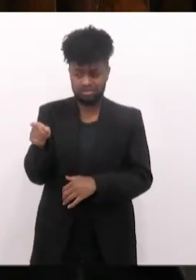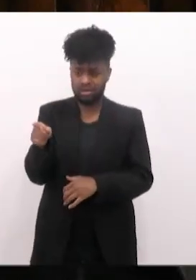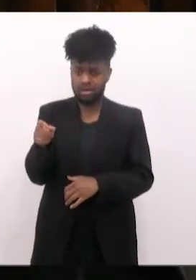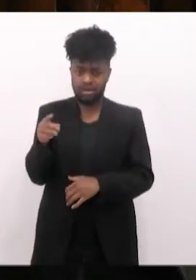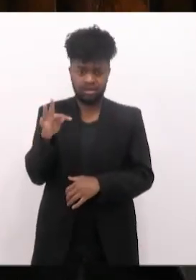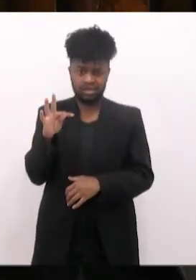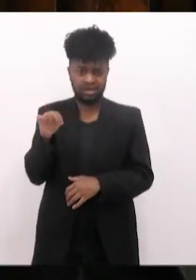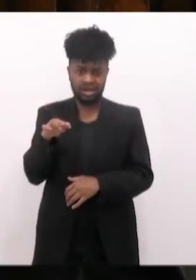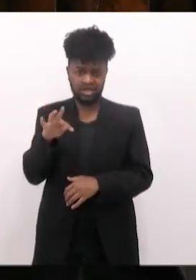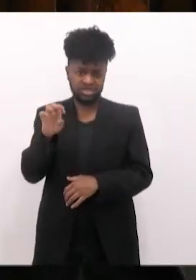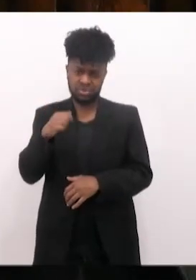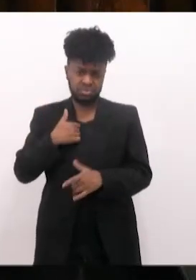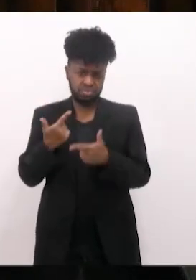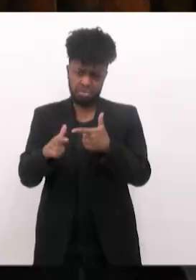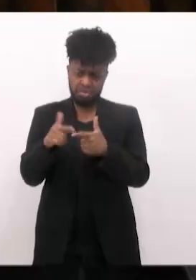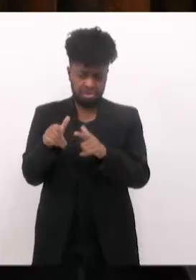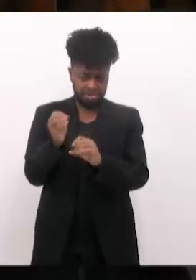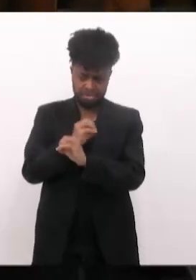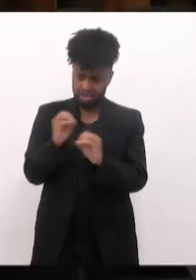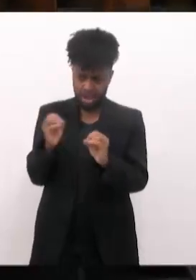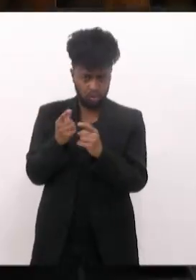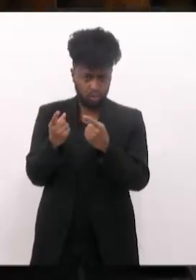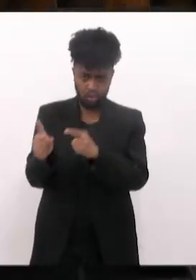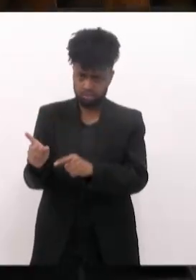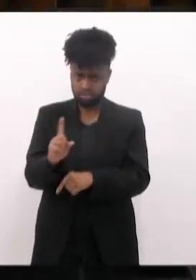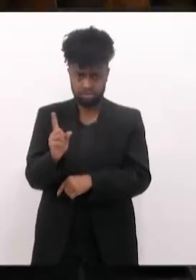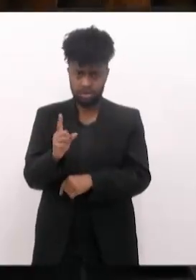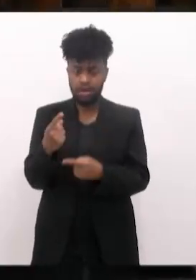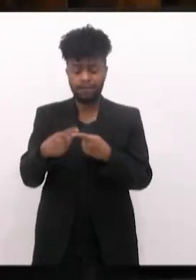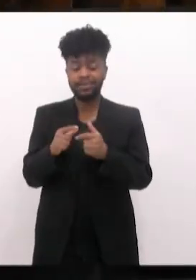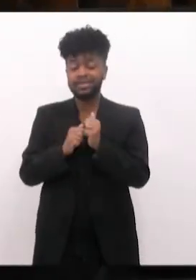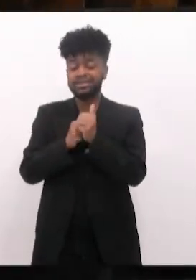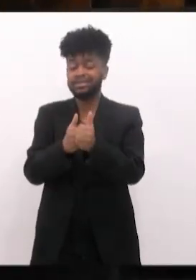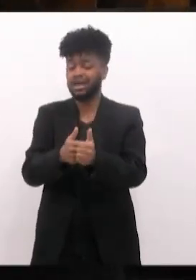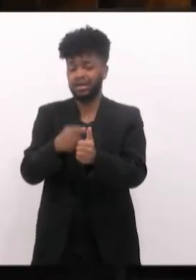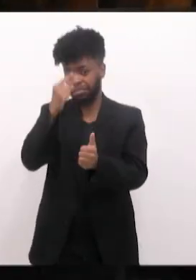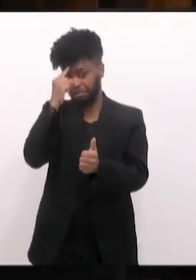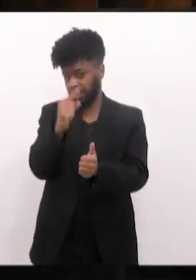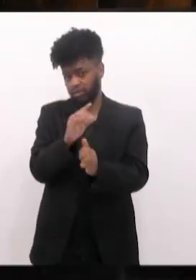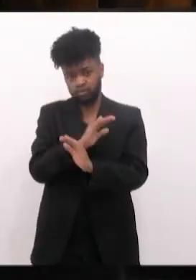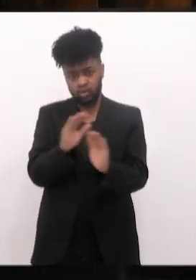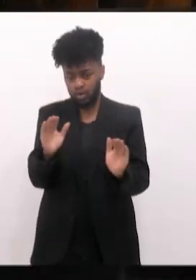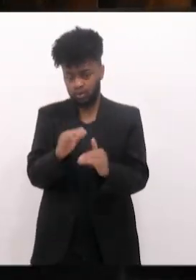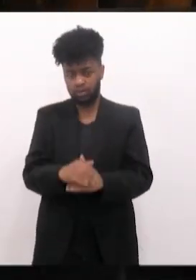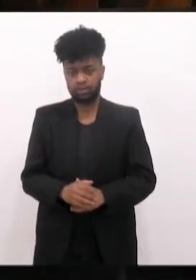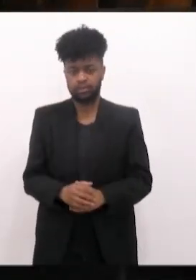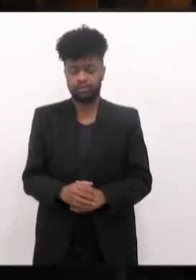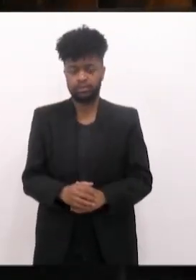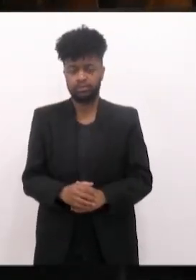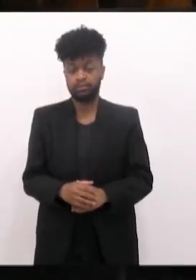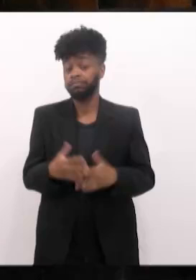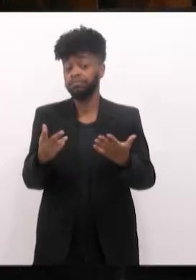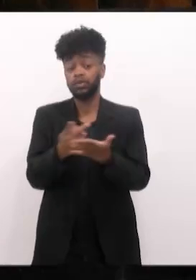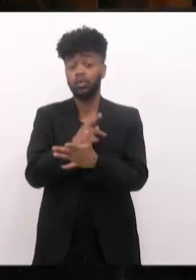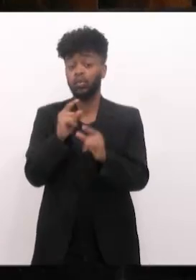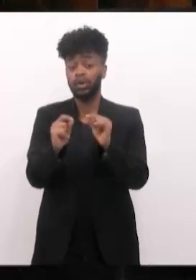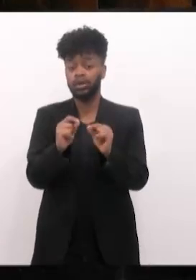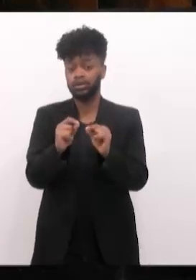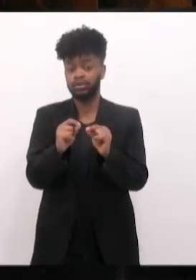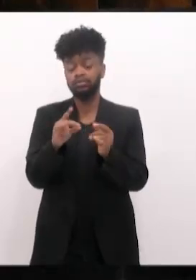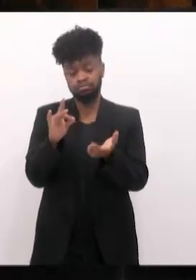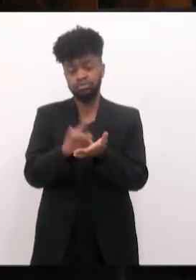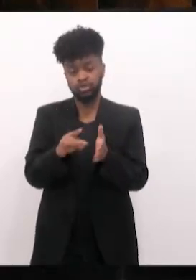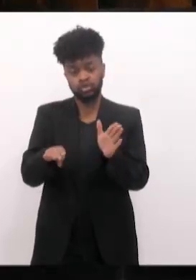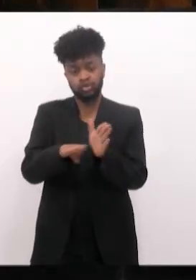nenhum problema com o tenente, nem com os policiais, porque eles seguem ordens. E aí o que acontece? Chegou realmente